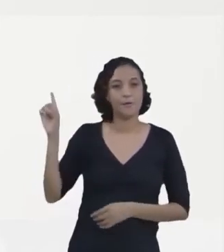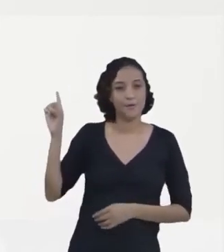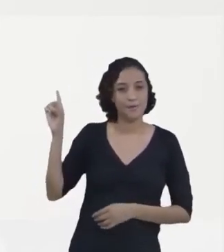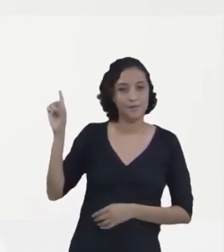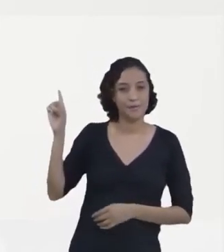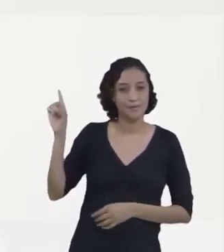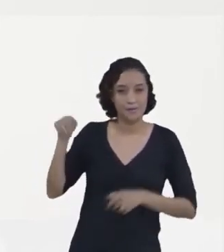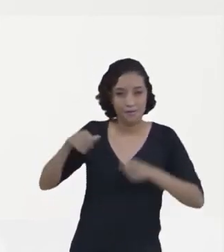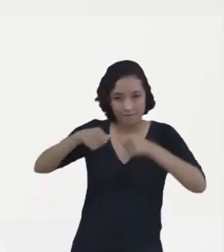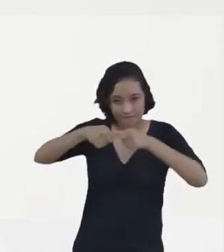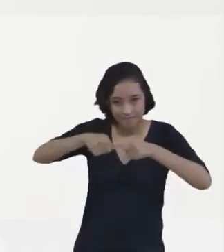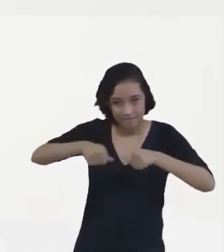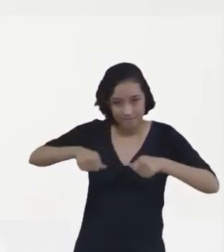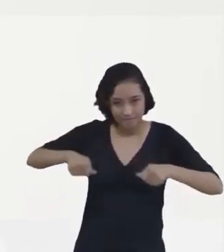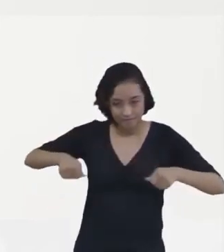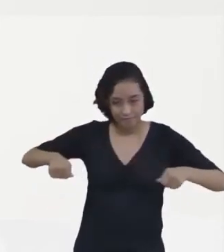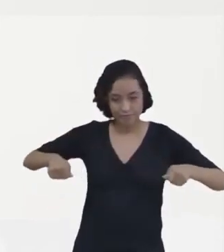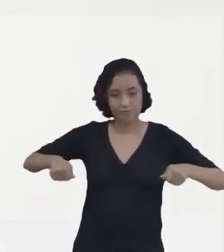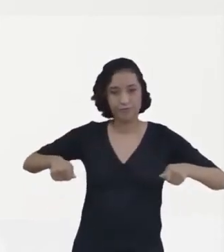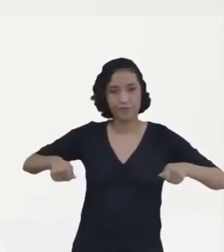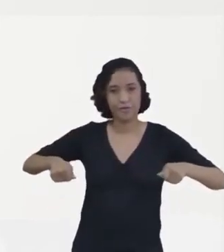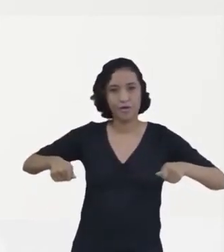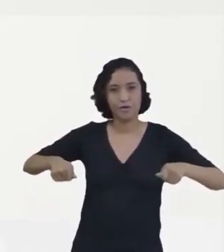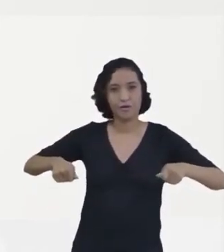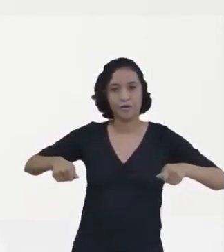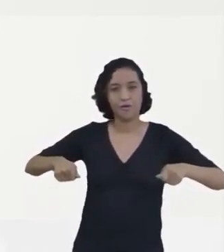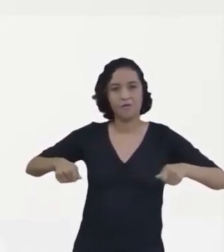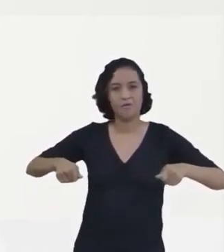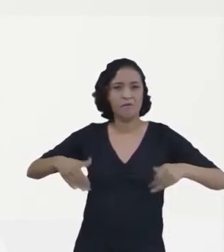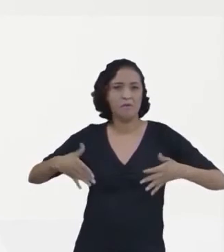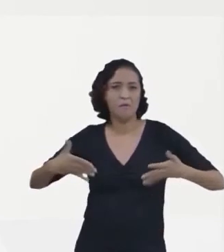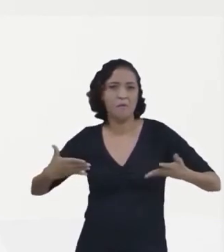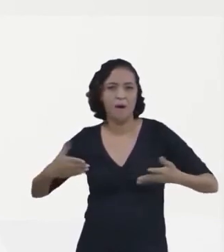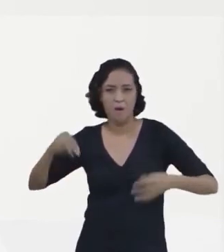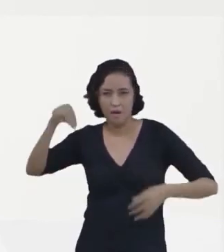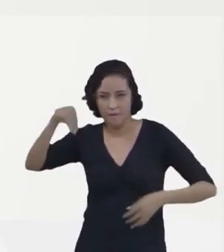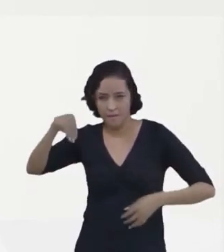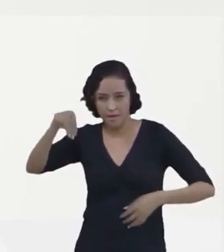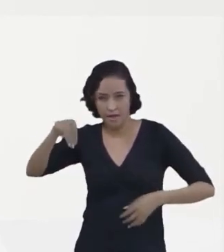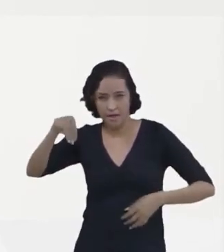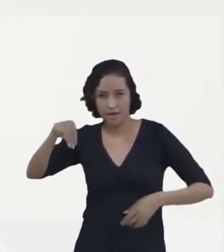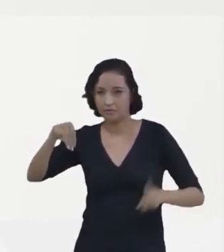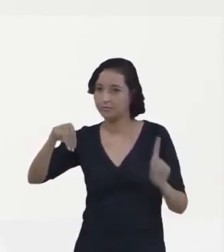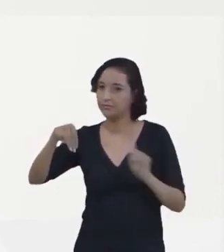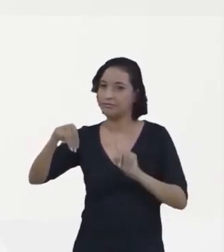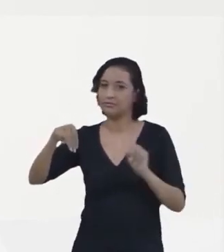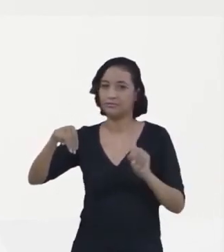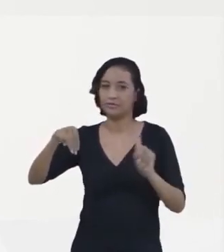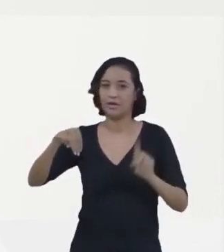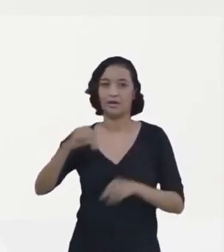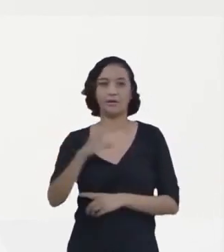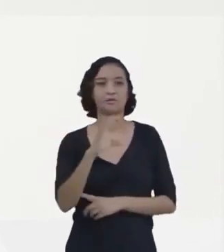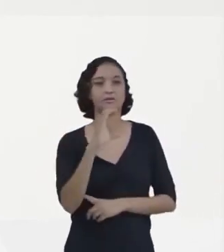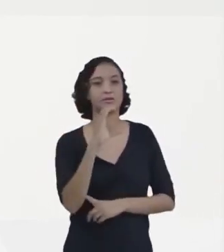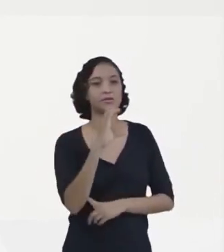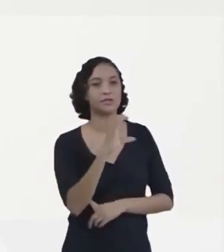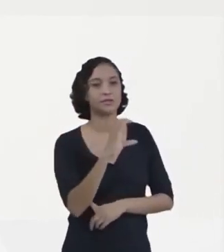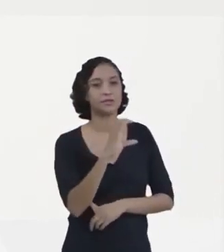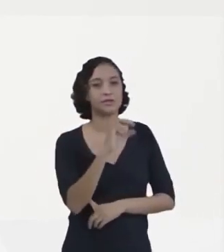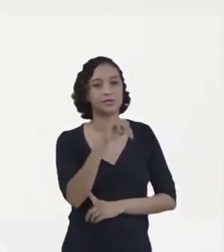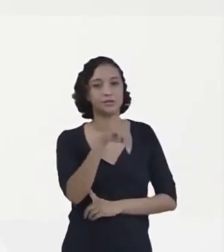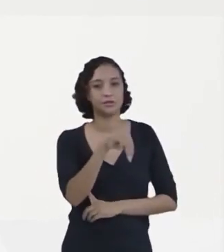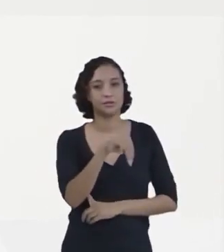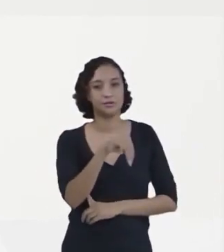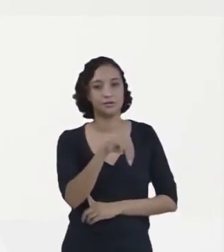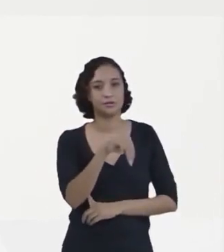mediu e está em centímetros. Não tem 1 metro. Não tem 1 metro.